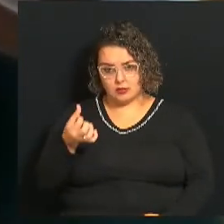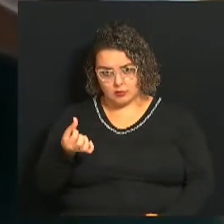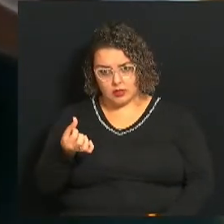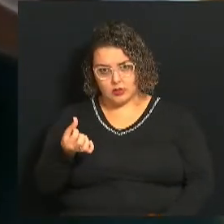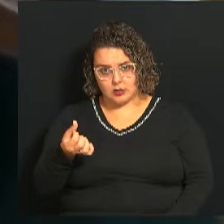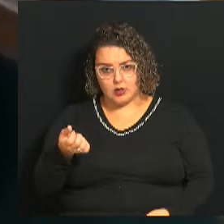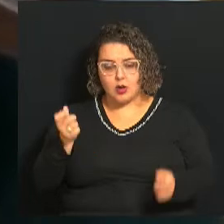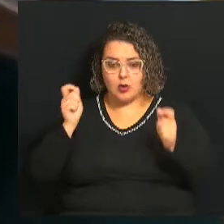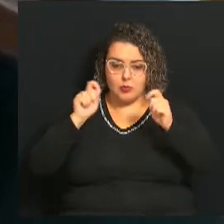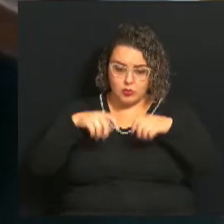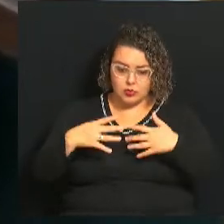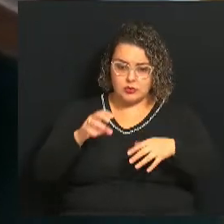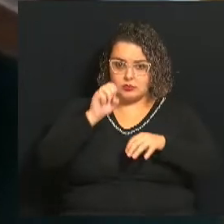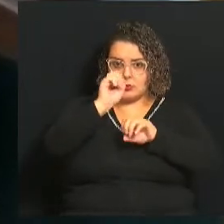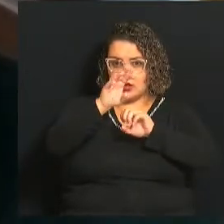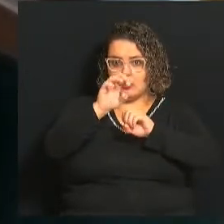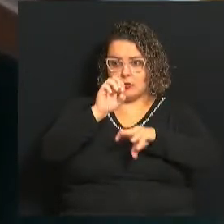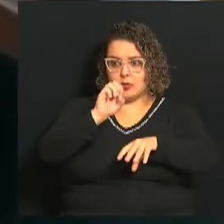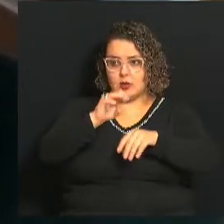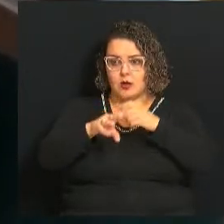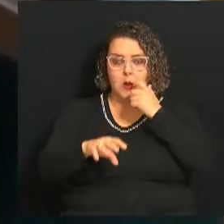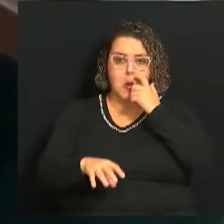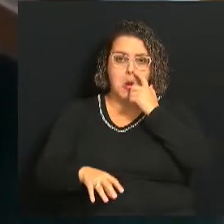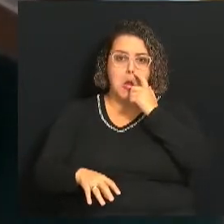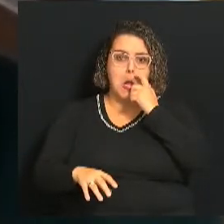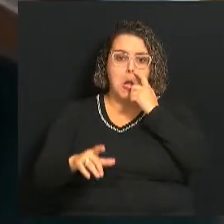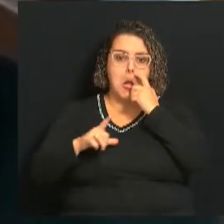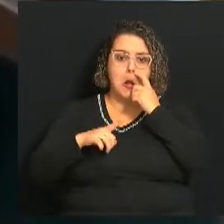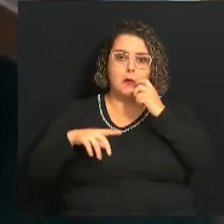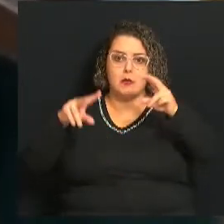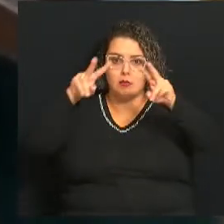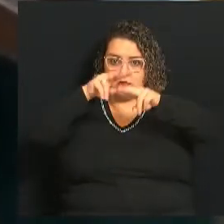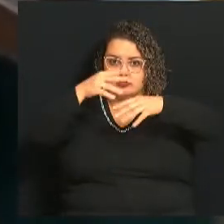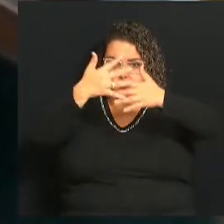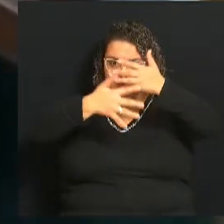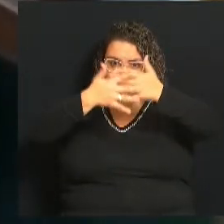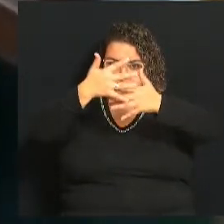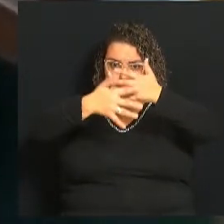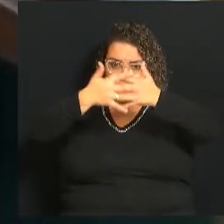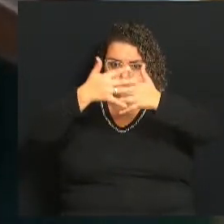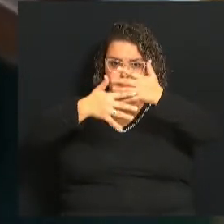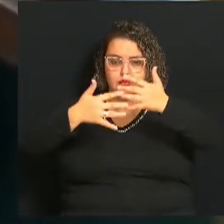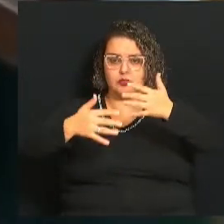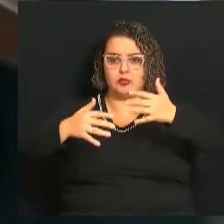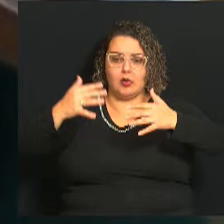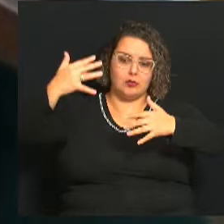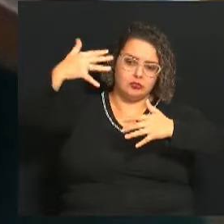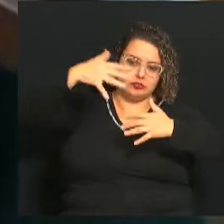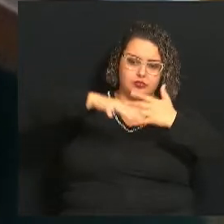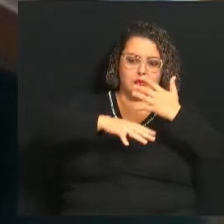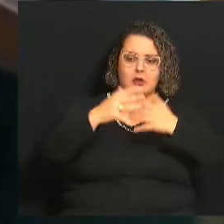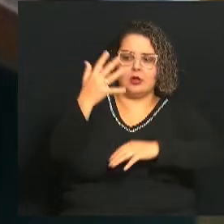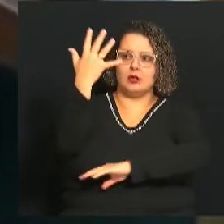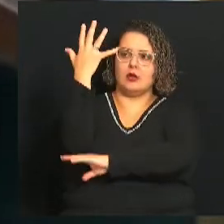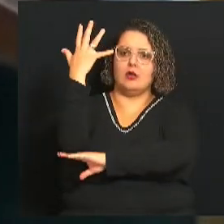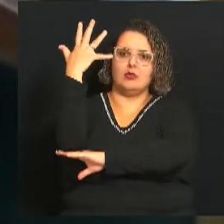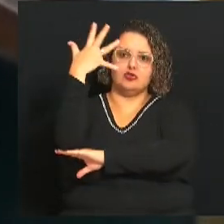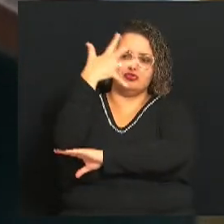possíveis semáforos que tenham a visualização obstruída por algum galho de árvore,